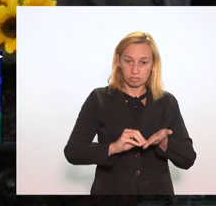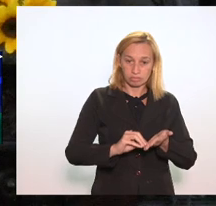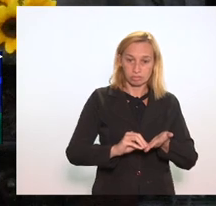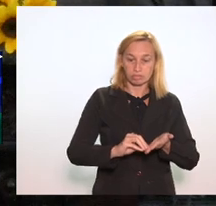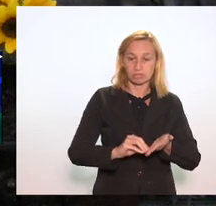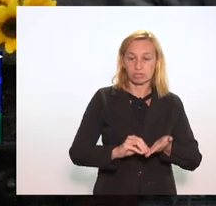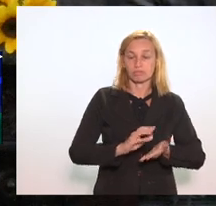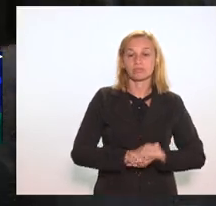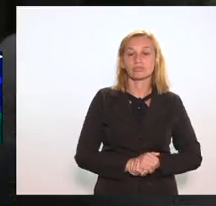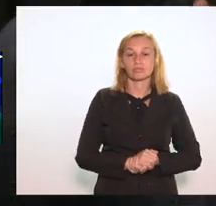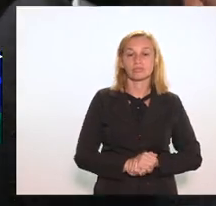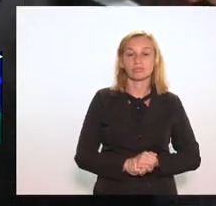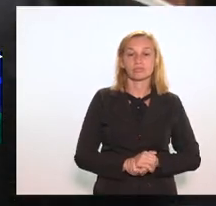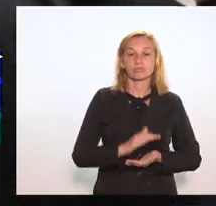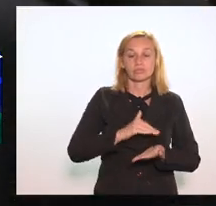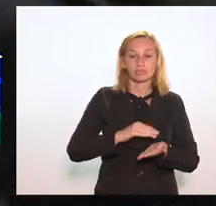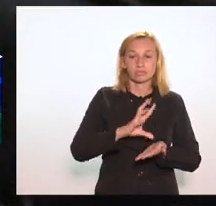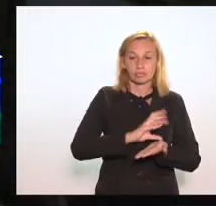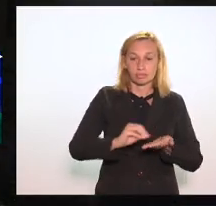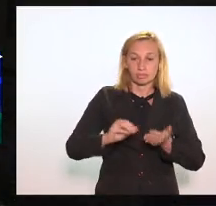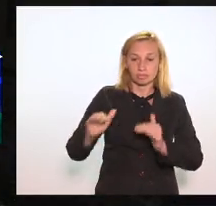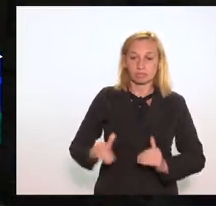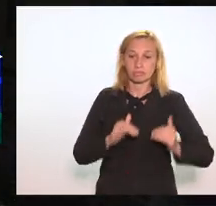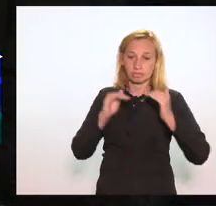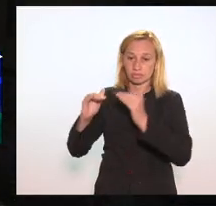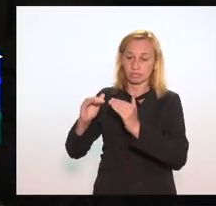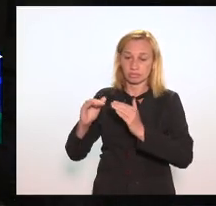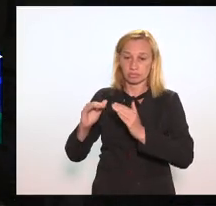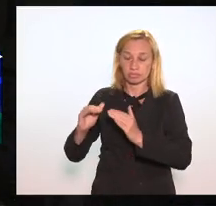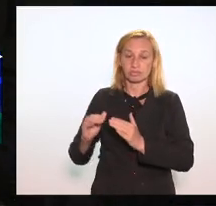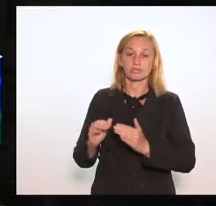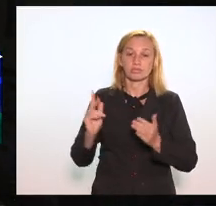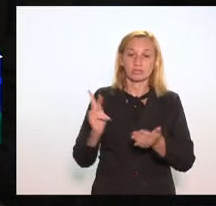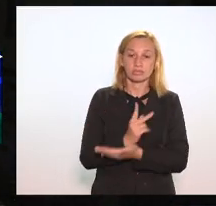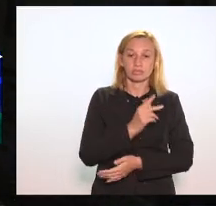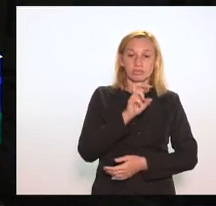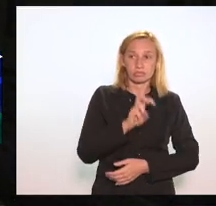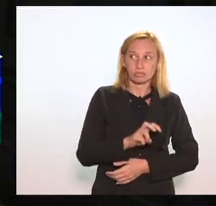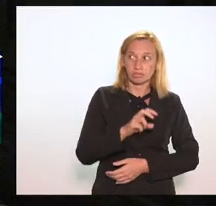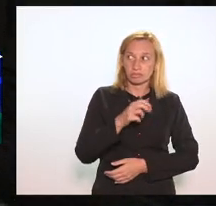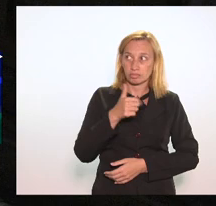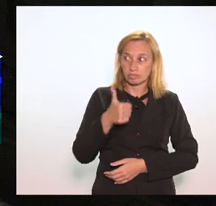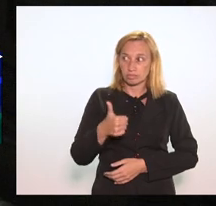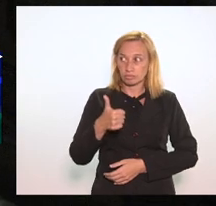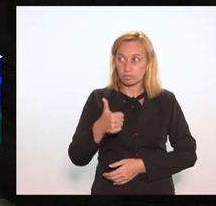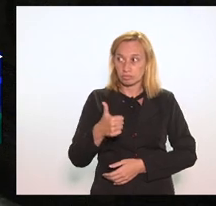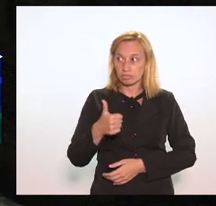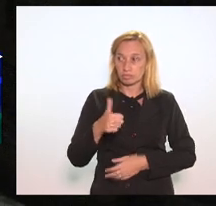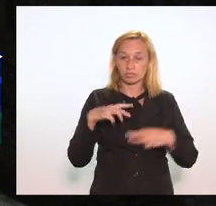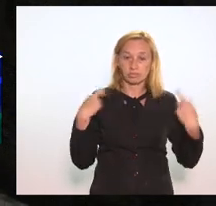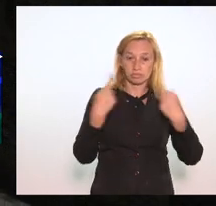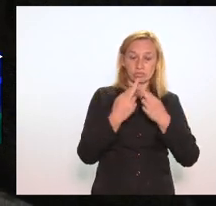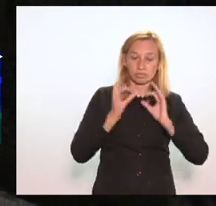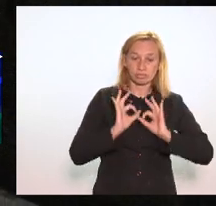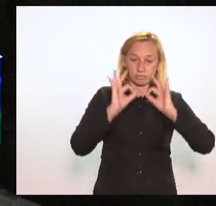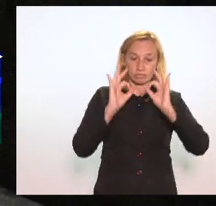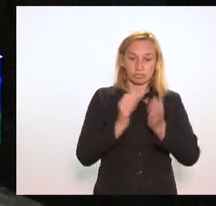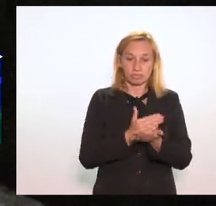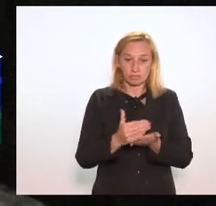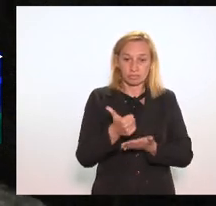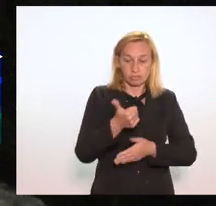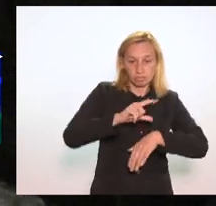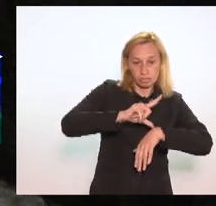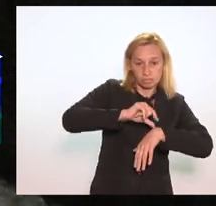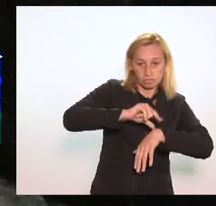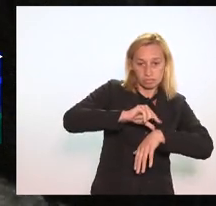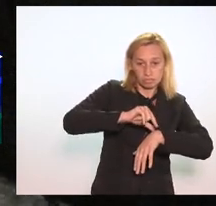leitura da ata da sessão anterior reflete com exatidão ocorrida na 51ª sessão extraordinária e que iniciado as